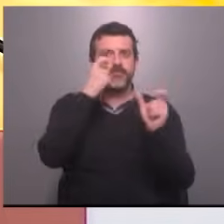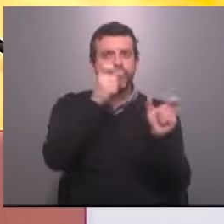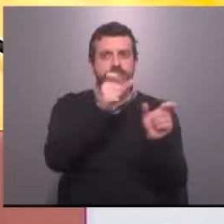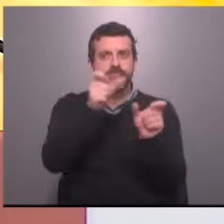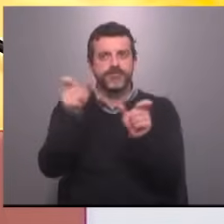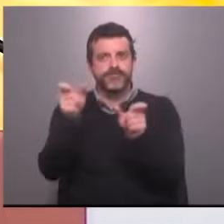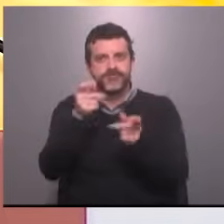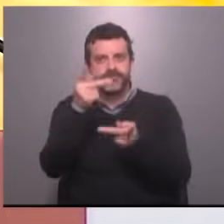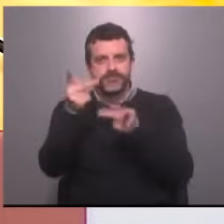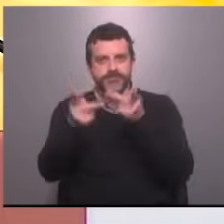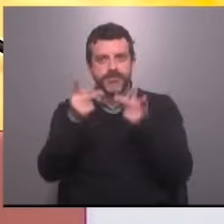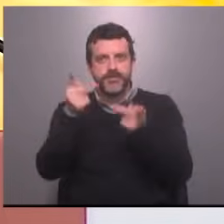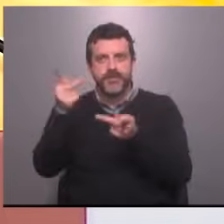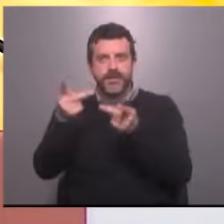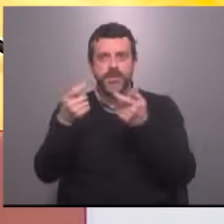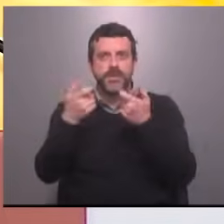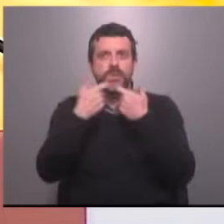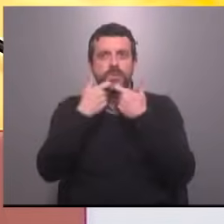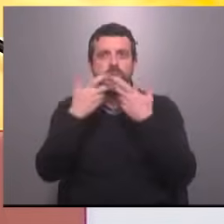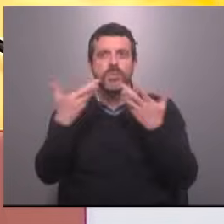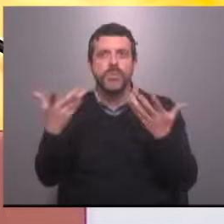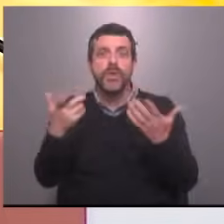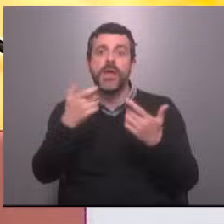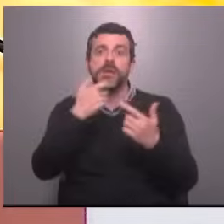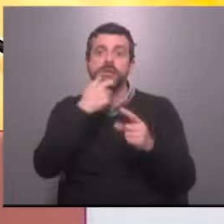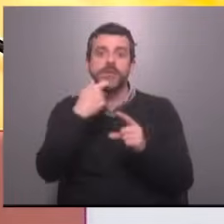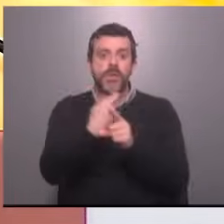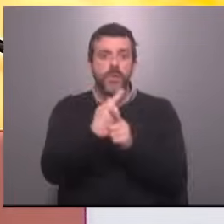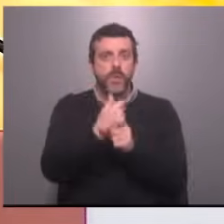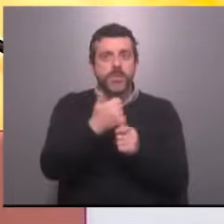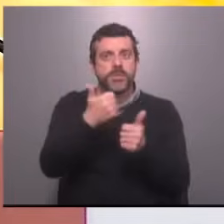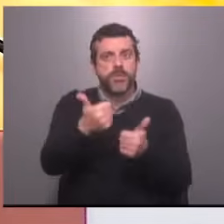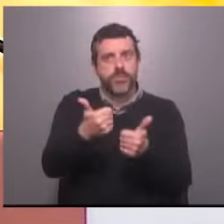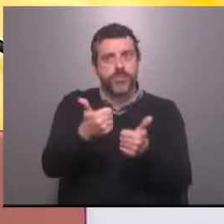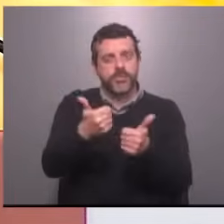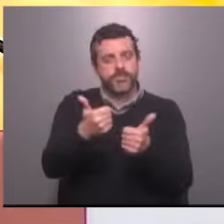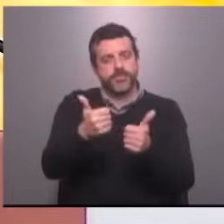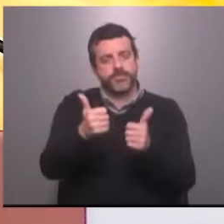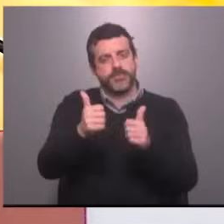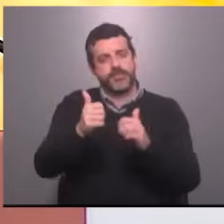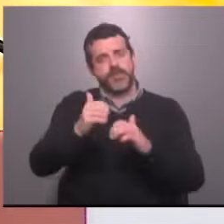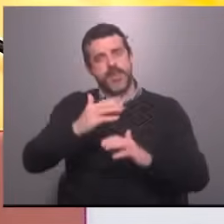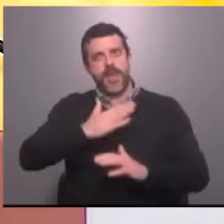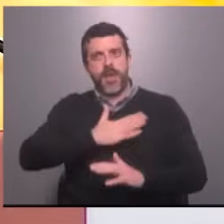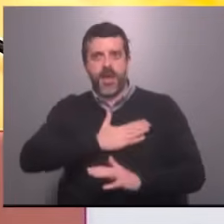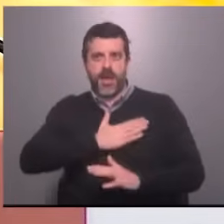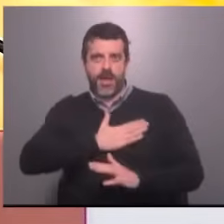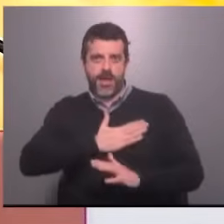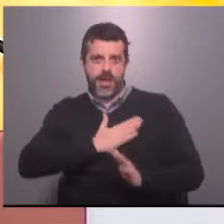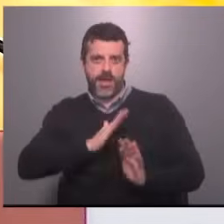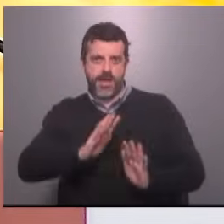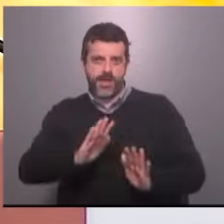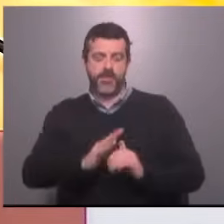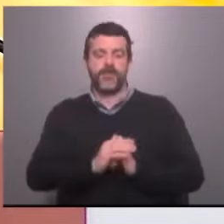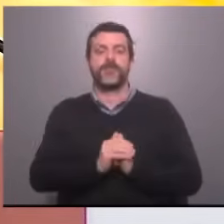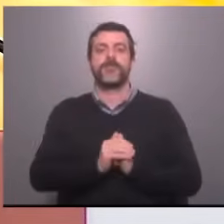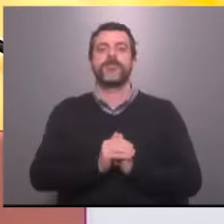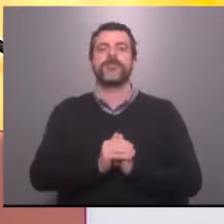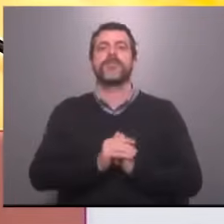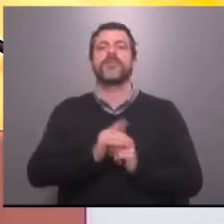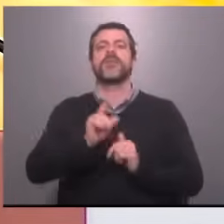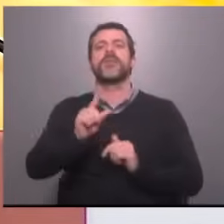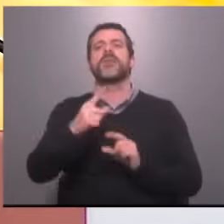avaliai tudo, conservando tudo o que for bom.